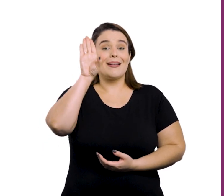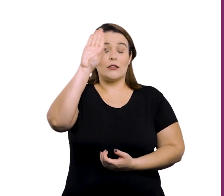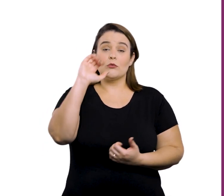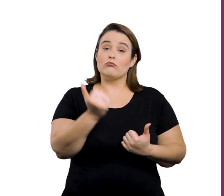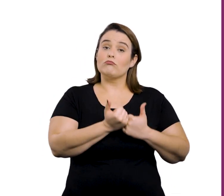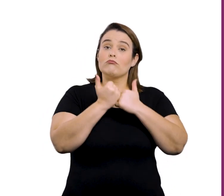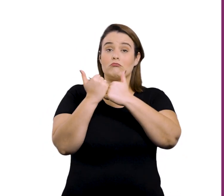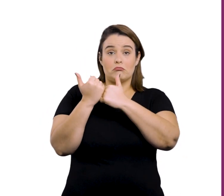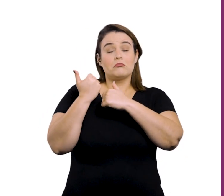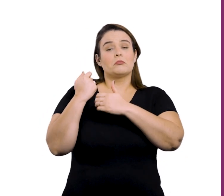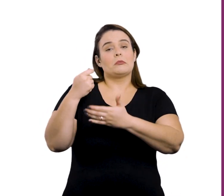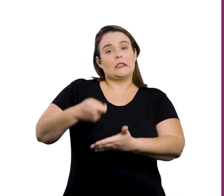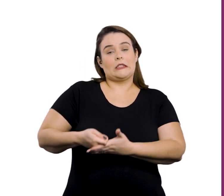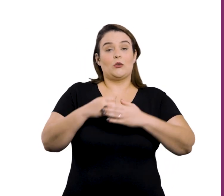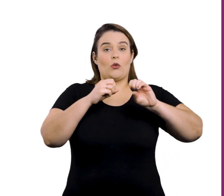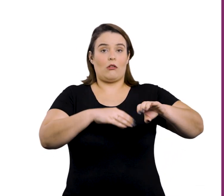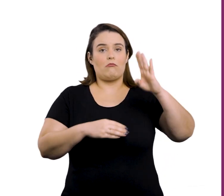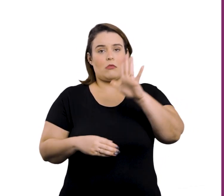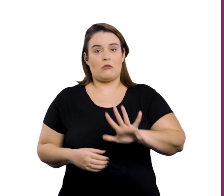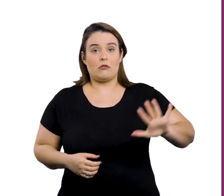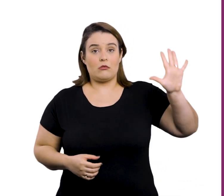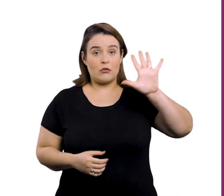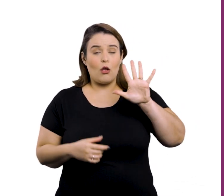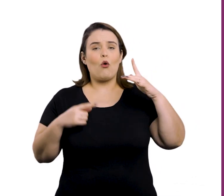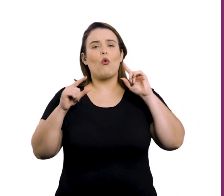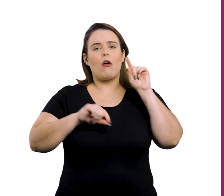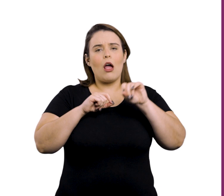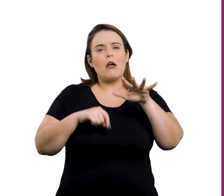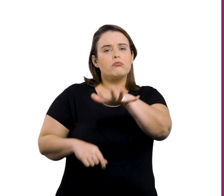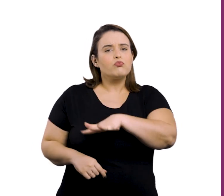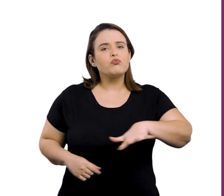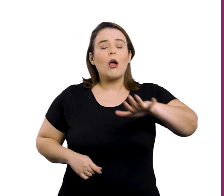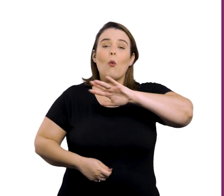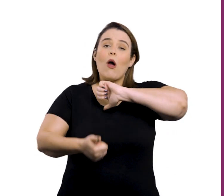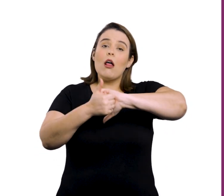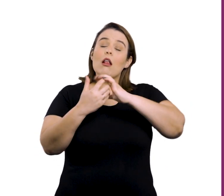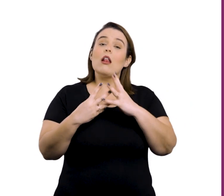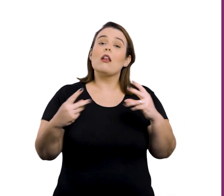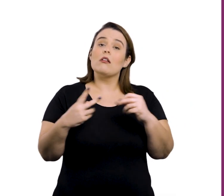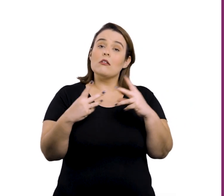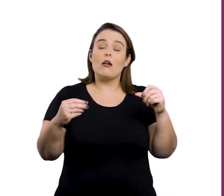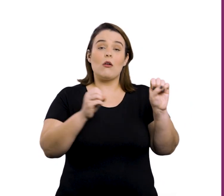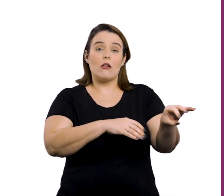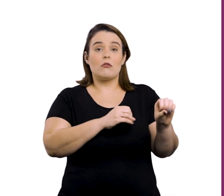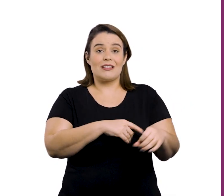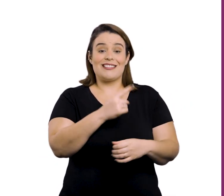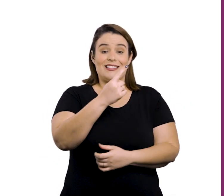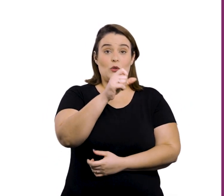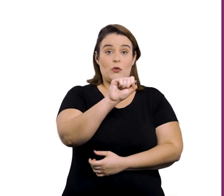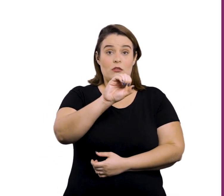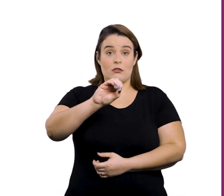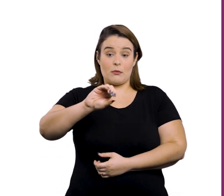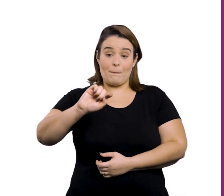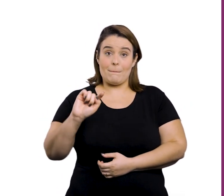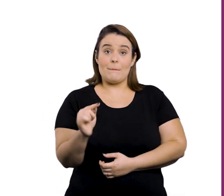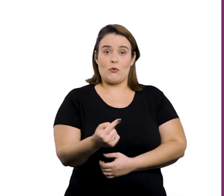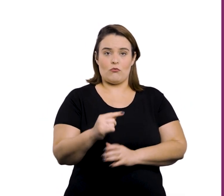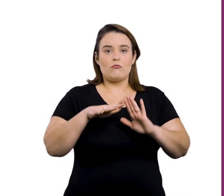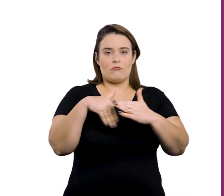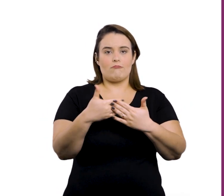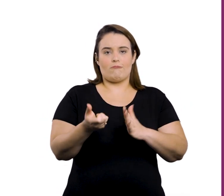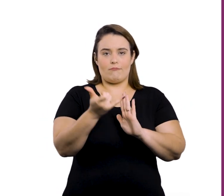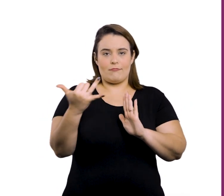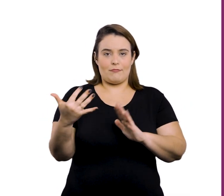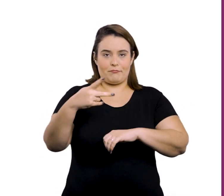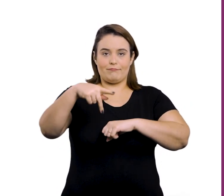fundo que sustenta a educação no Brasil, de forma a universalizar a qualidade da educação nas 180 mil escolas